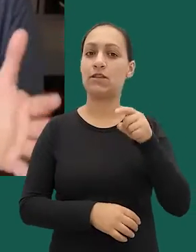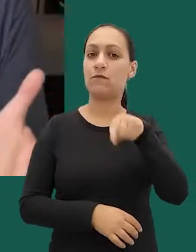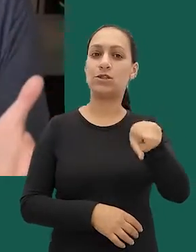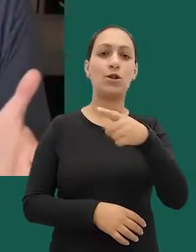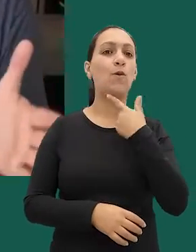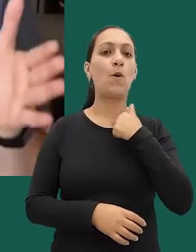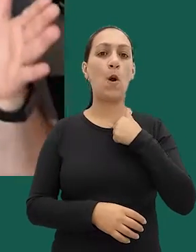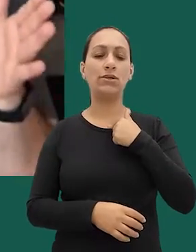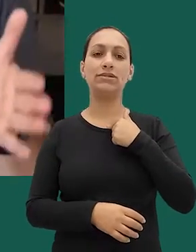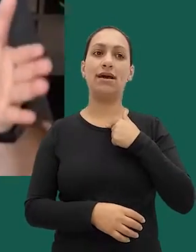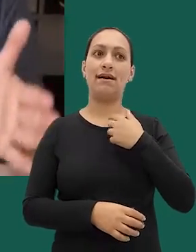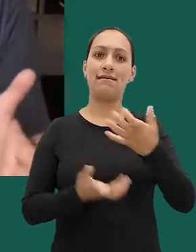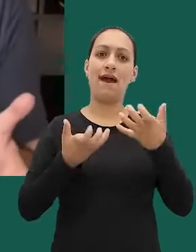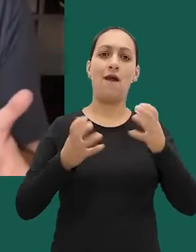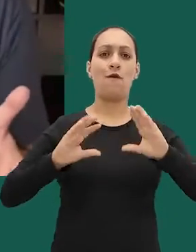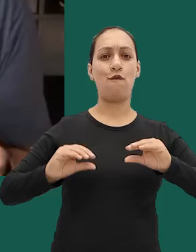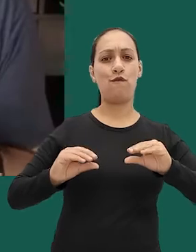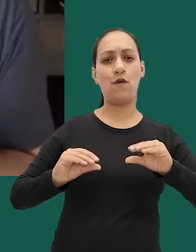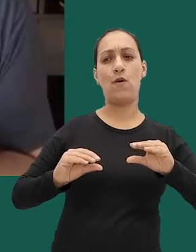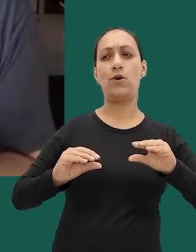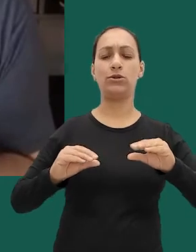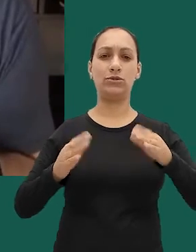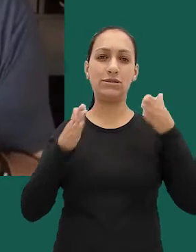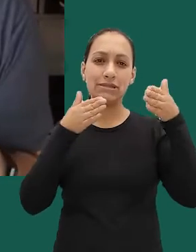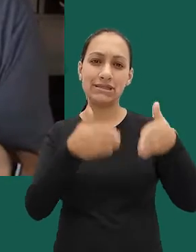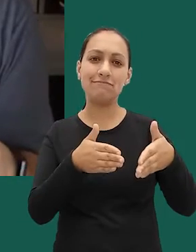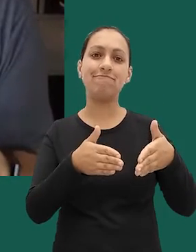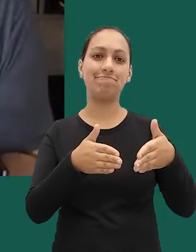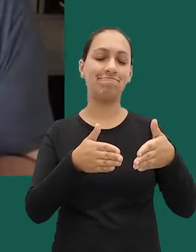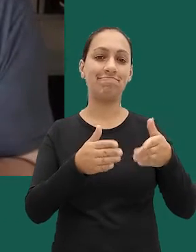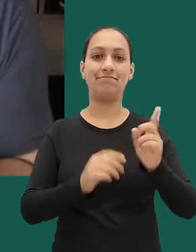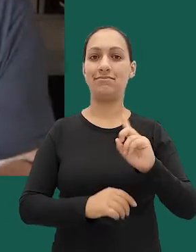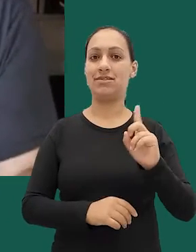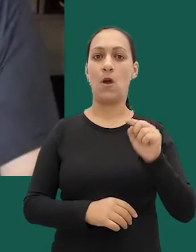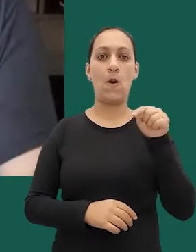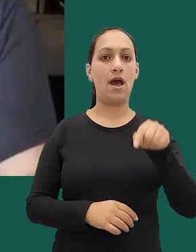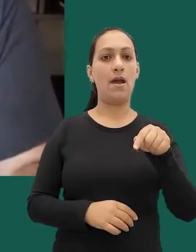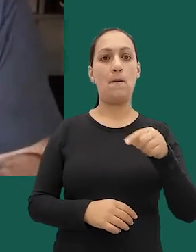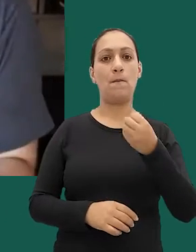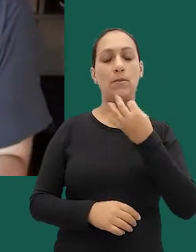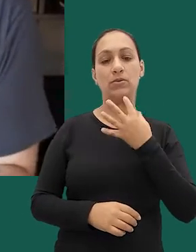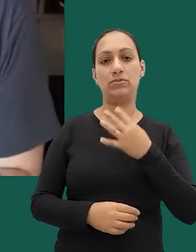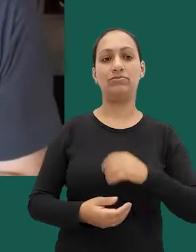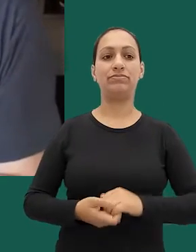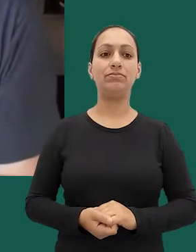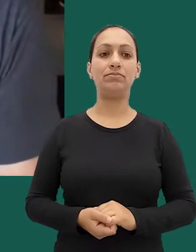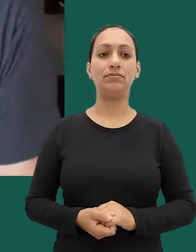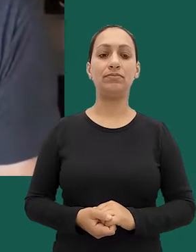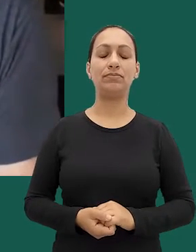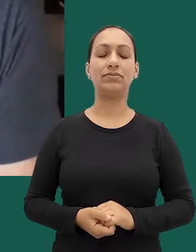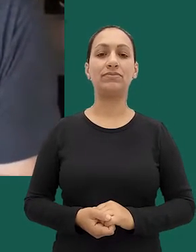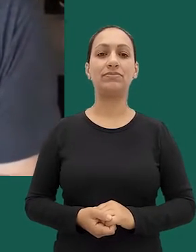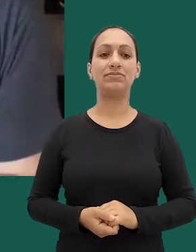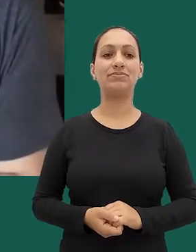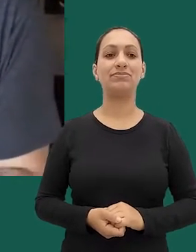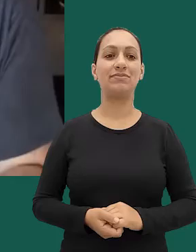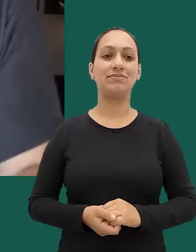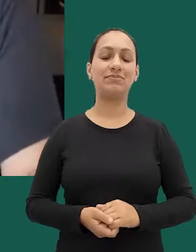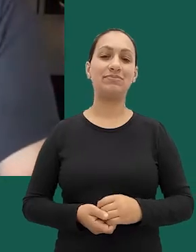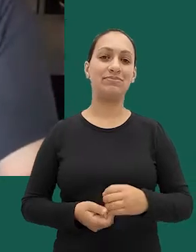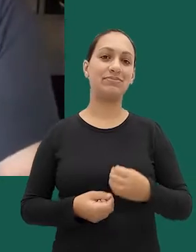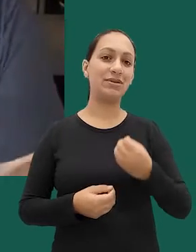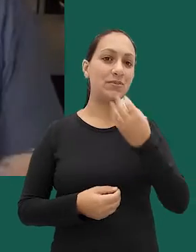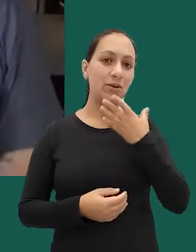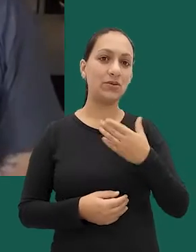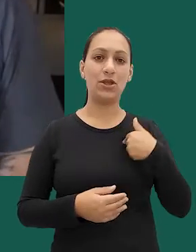gosta de uma coisa mais confortável, uma coisa mais específica, claro, não é um bom mercado para ir. Muito bom. Eu não vou nem entrar,